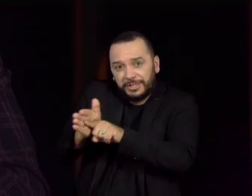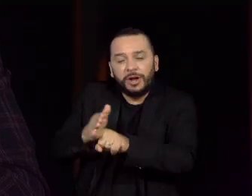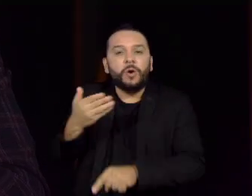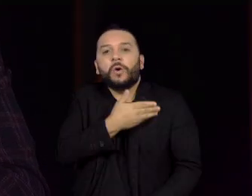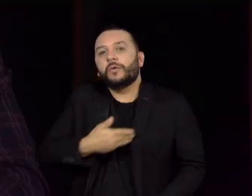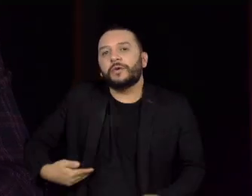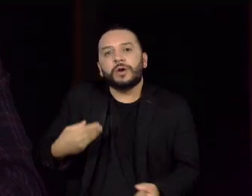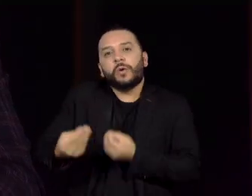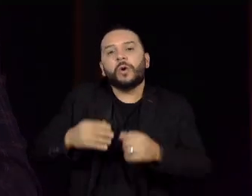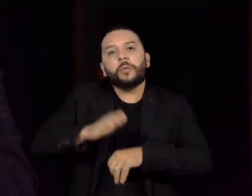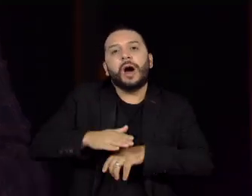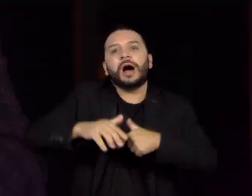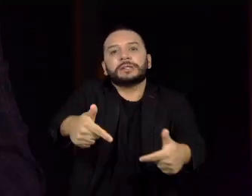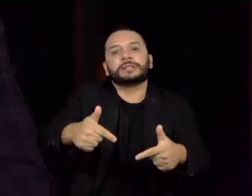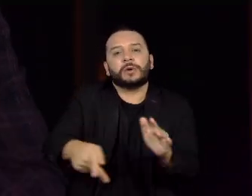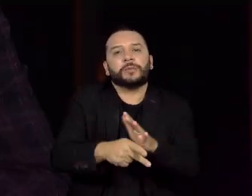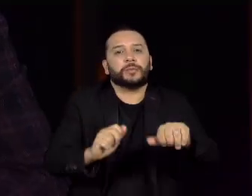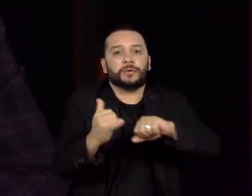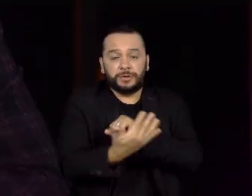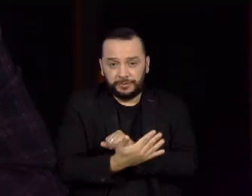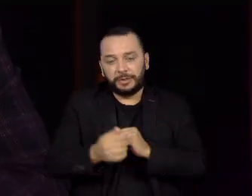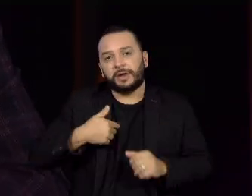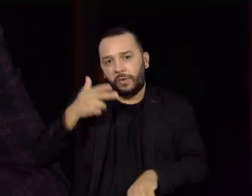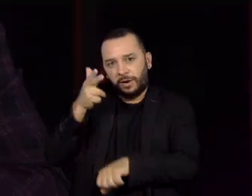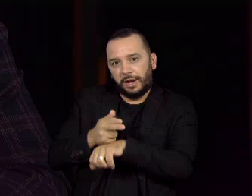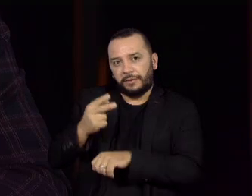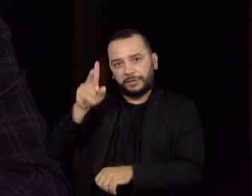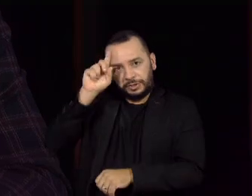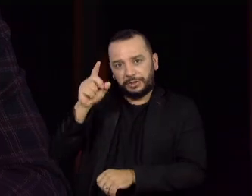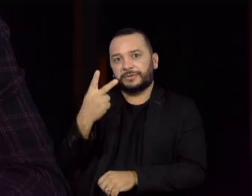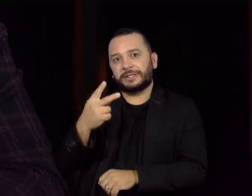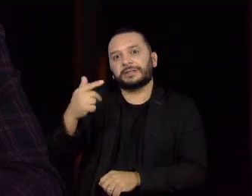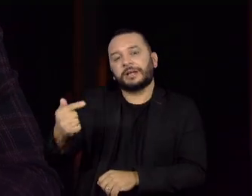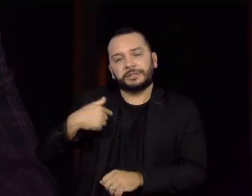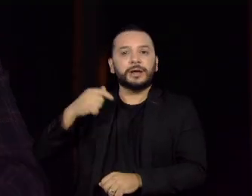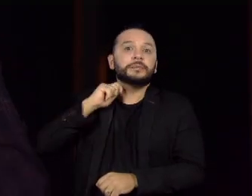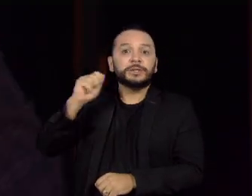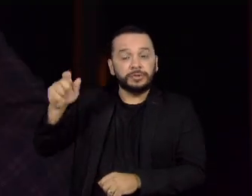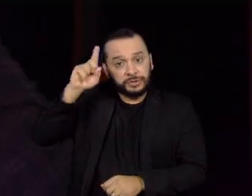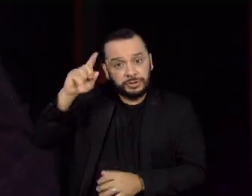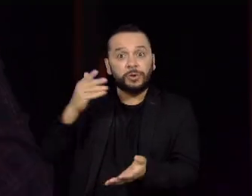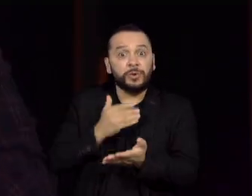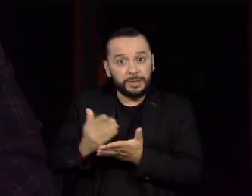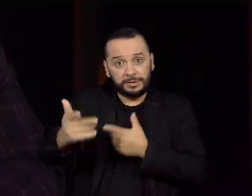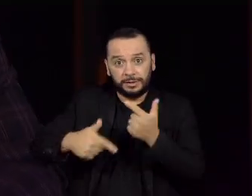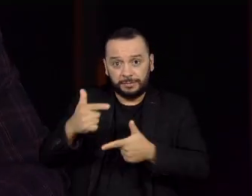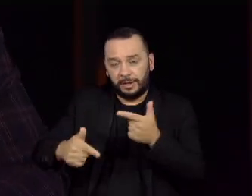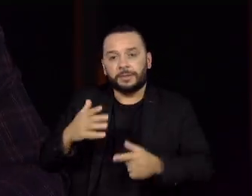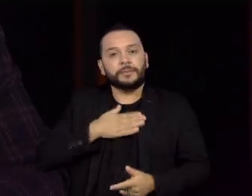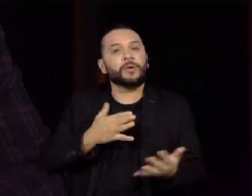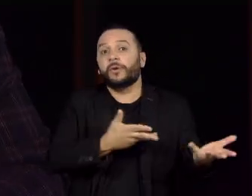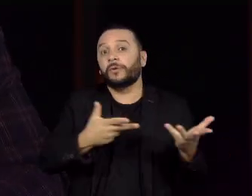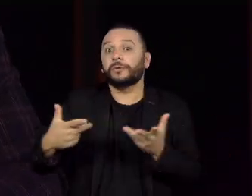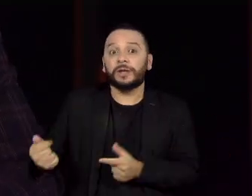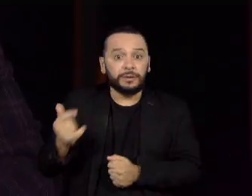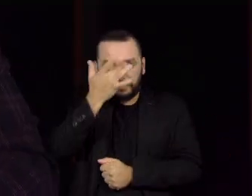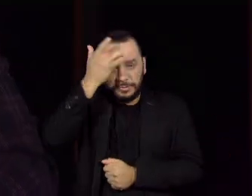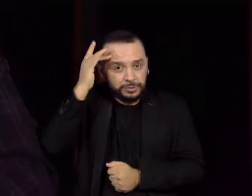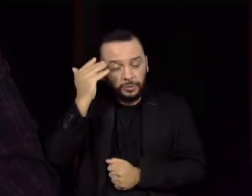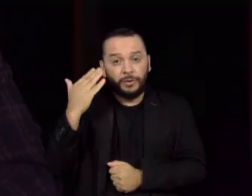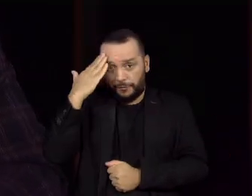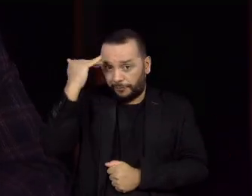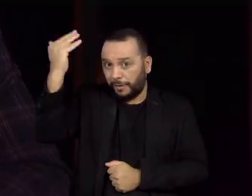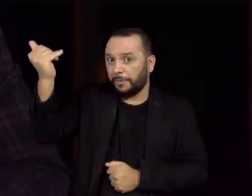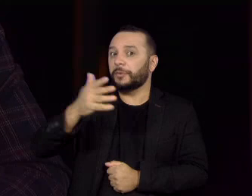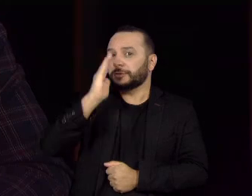pandemia. Eu gravo o programa em 27 de abril, dia do início dos trabalhos, e o meu convidado é o nome mais desejado pelos holofotes